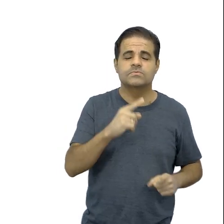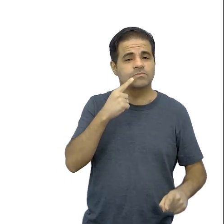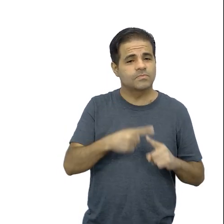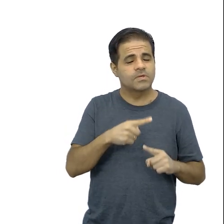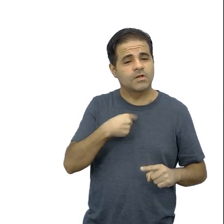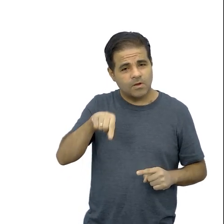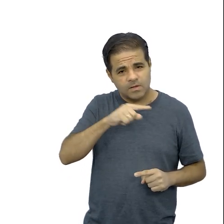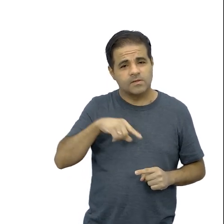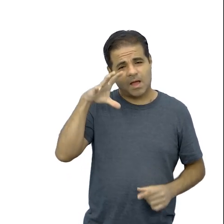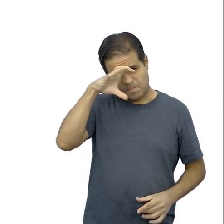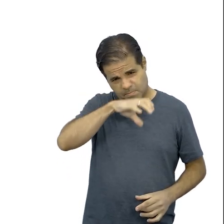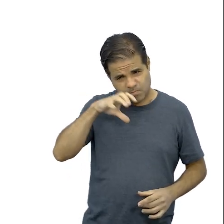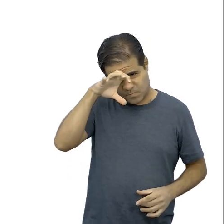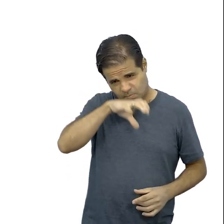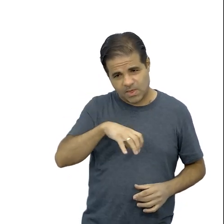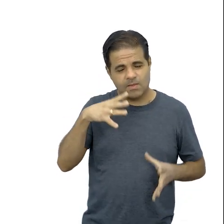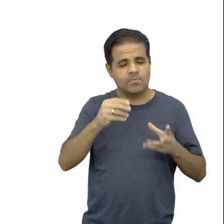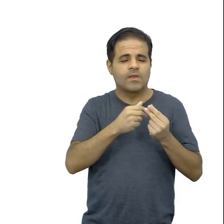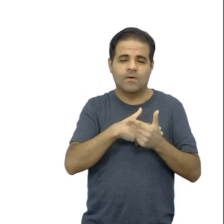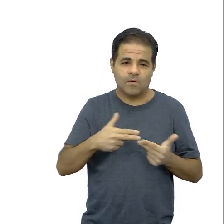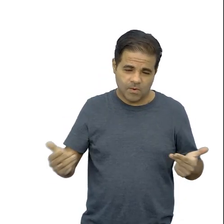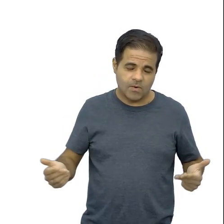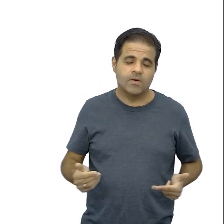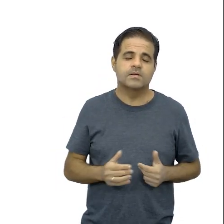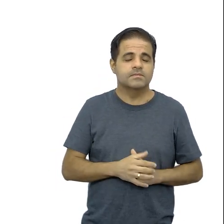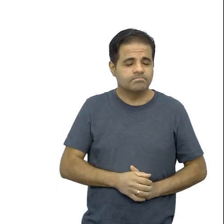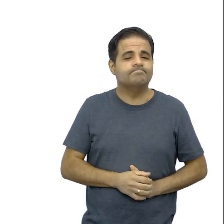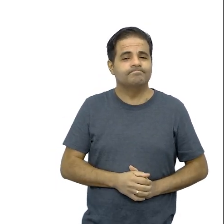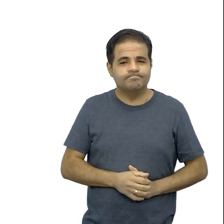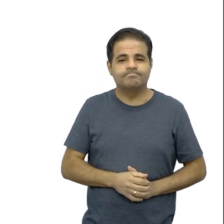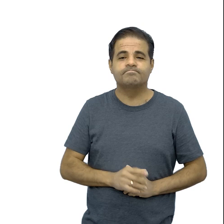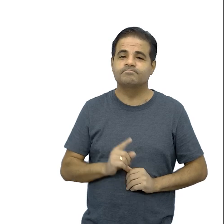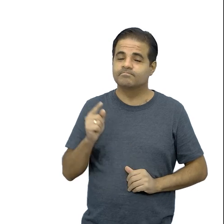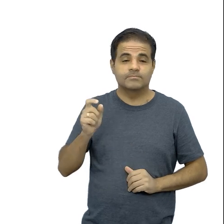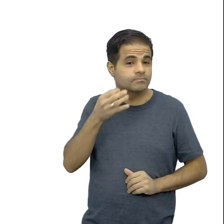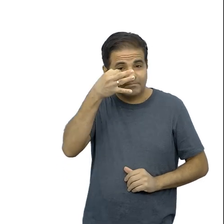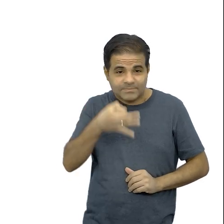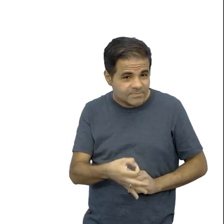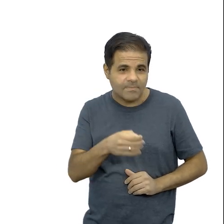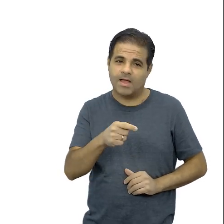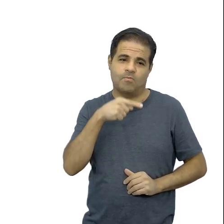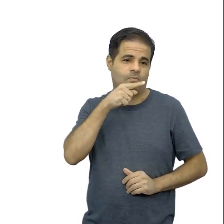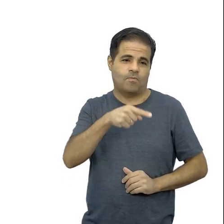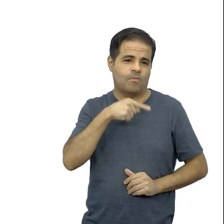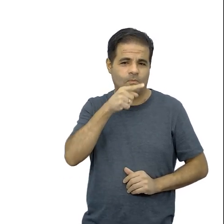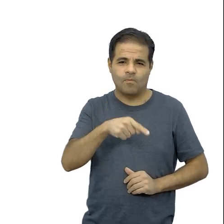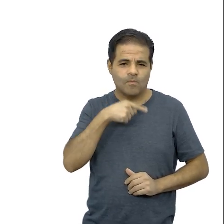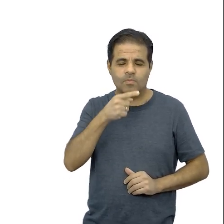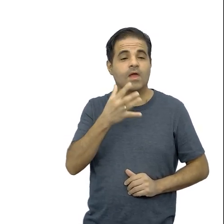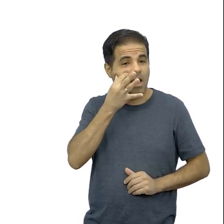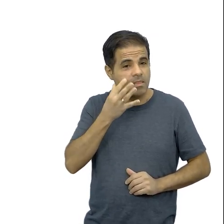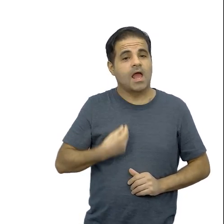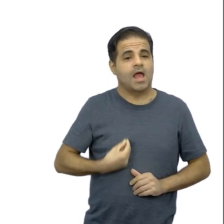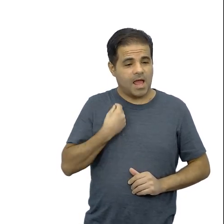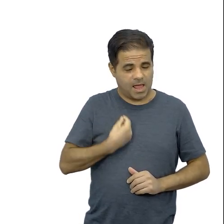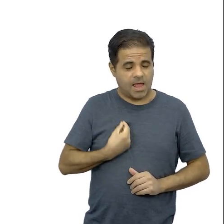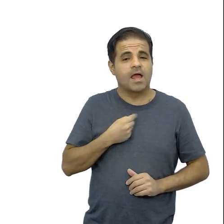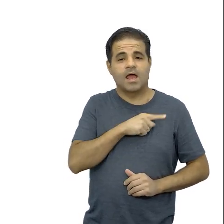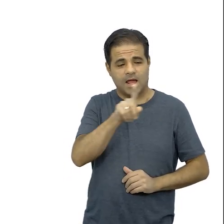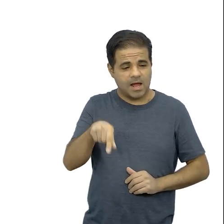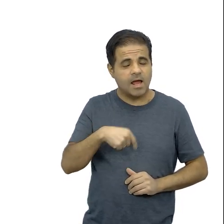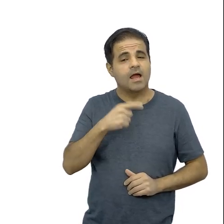gente aprende uma série de coisas com aquelas experiências, talvez assim, que não deram muito certo. E elas existem, elas também